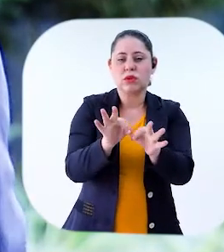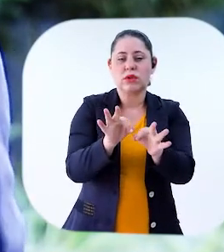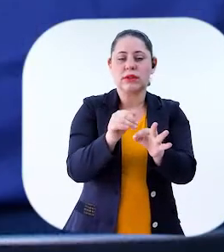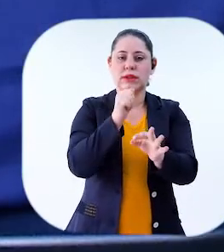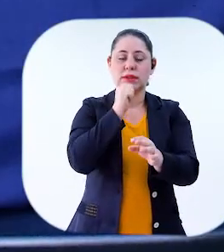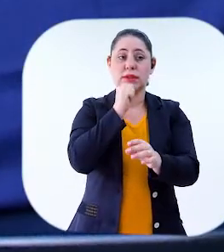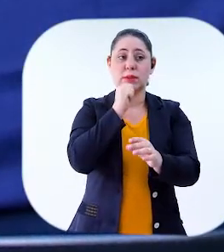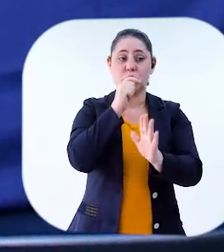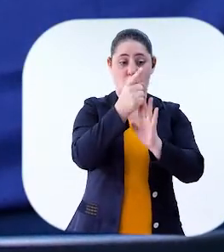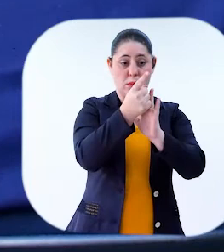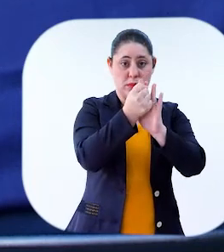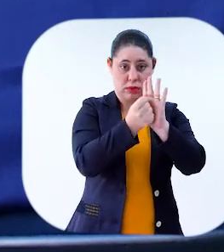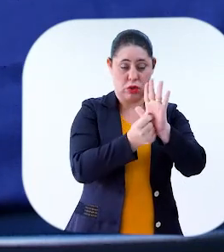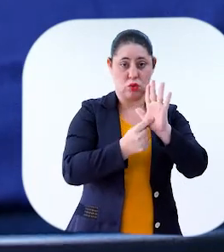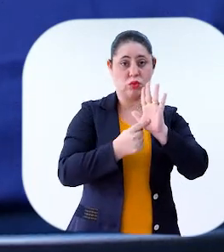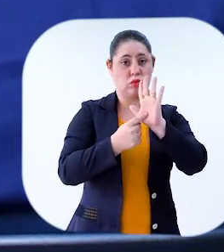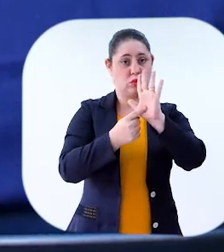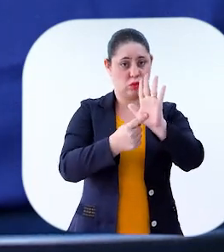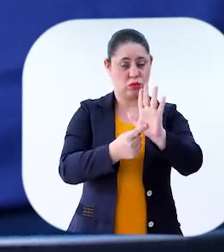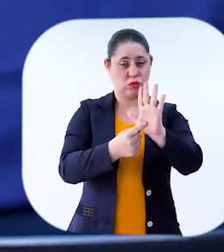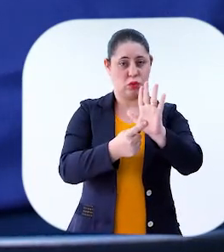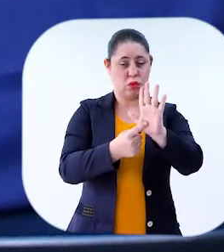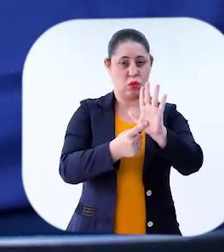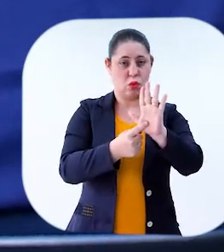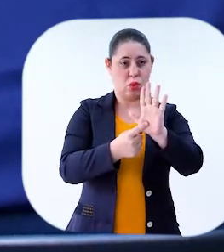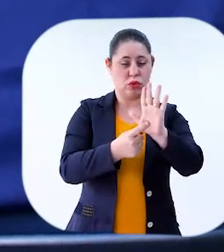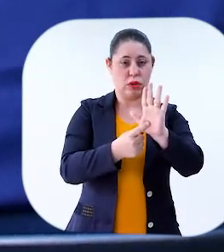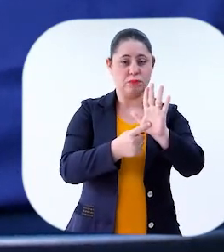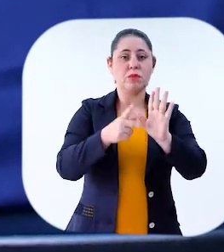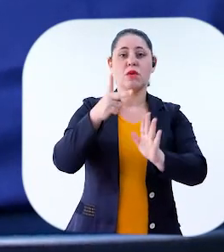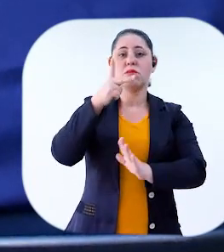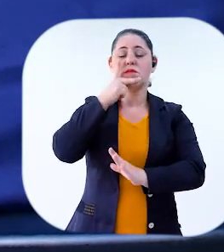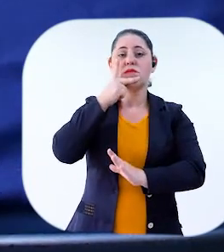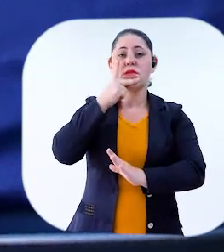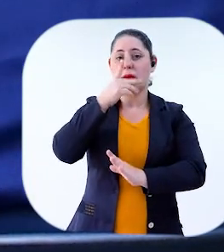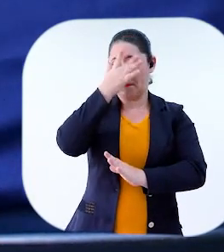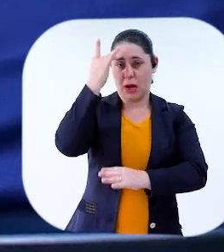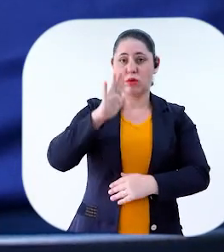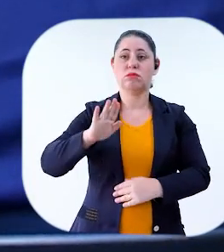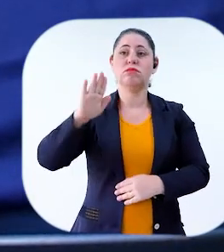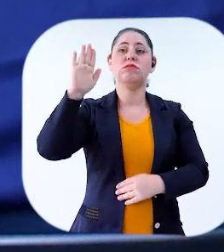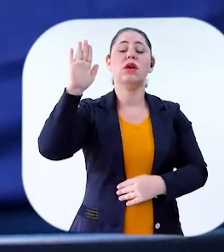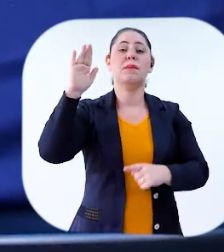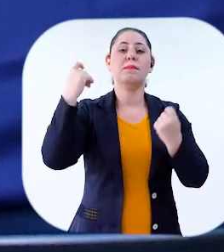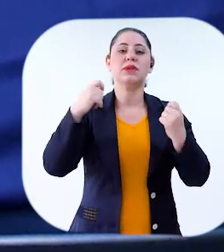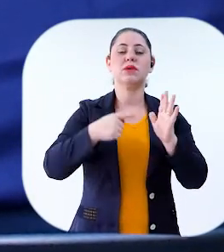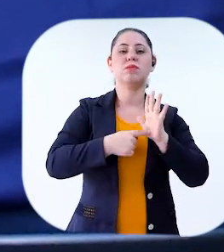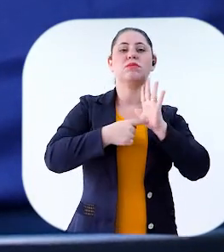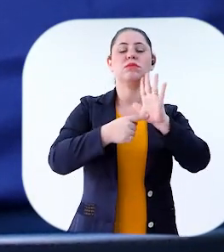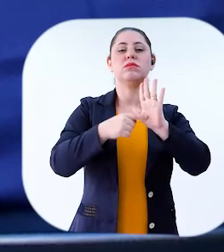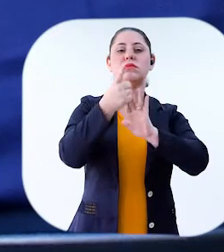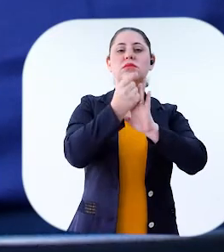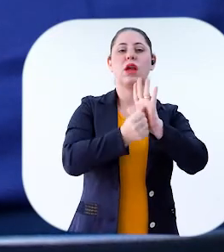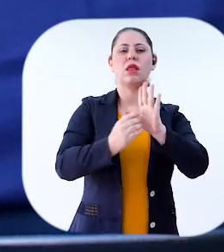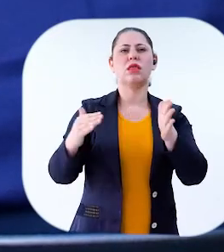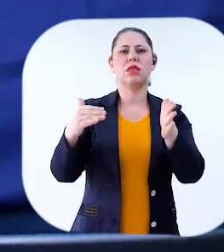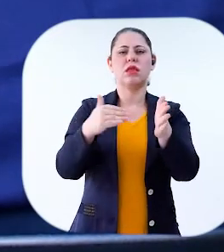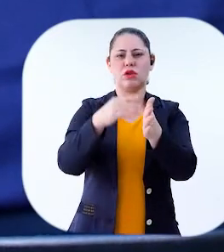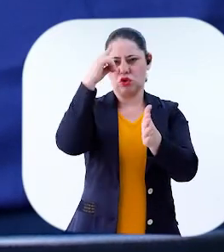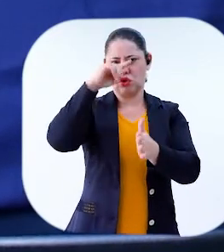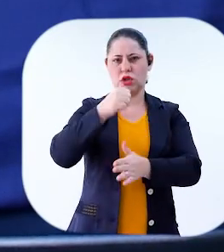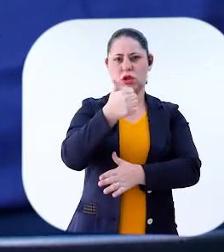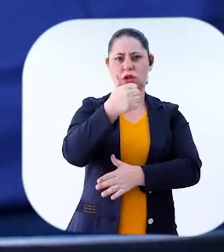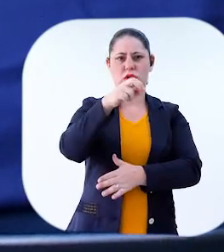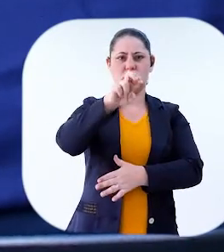adequados. Por exemplo, a prestação de contas. Os partidos, os candidatos devem apresentar a prestação de contas até